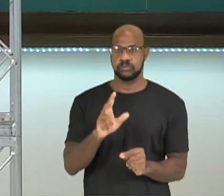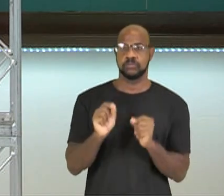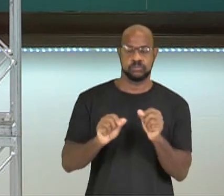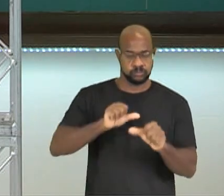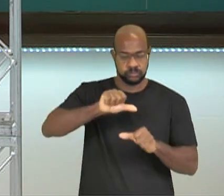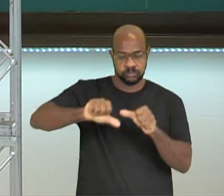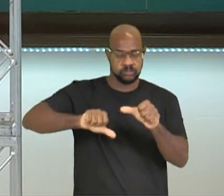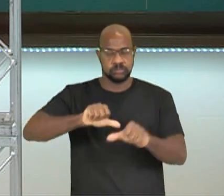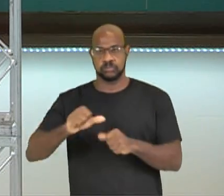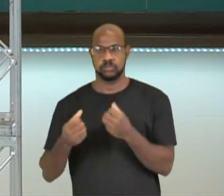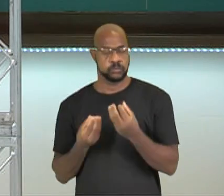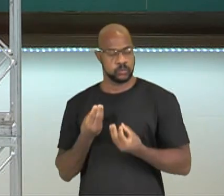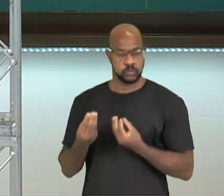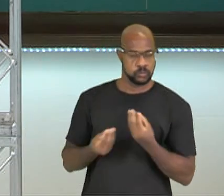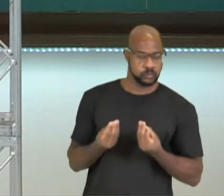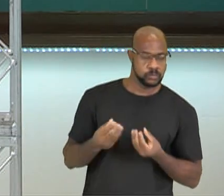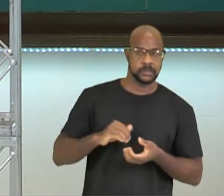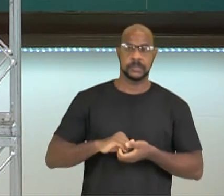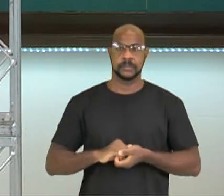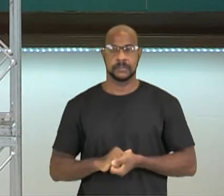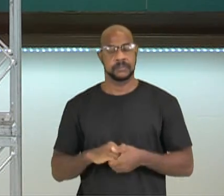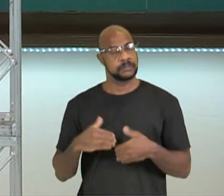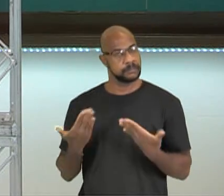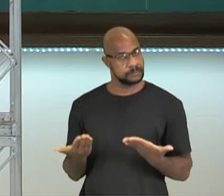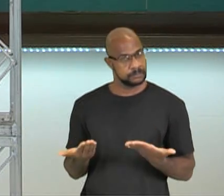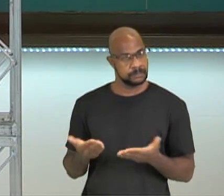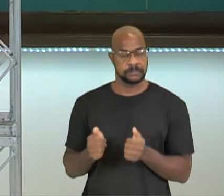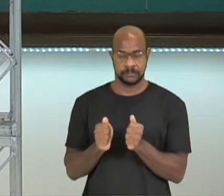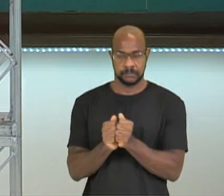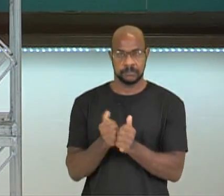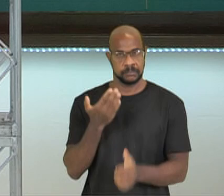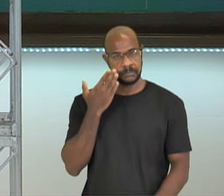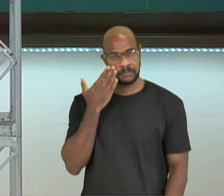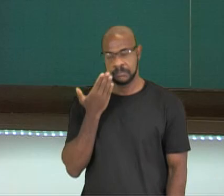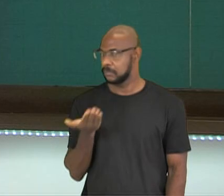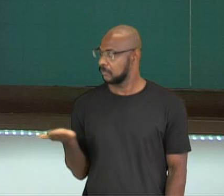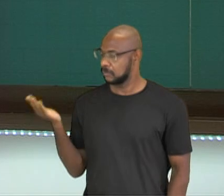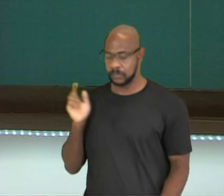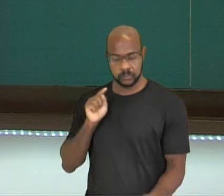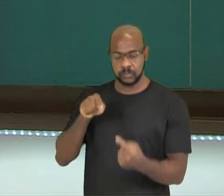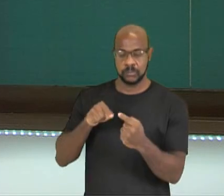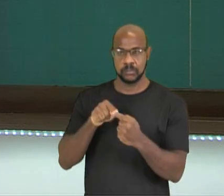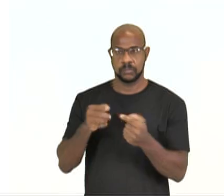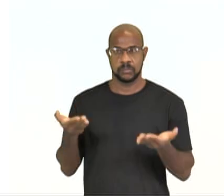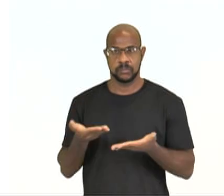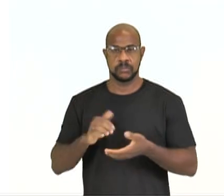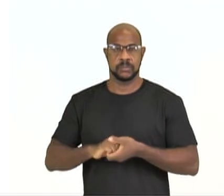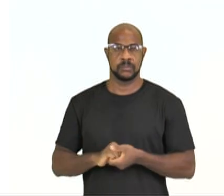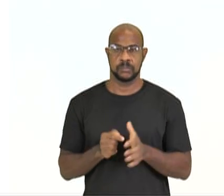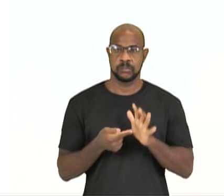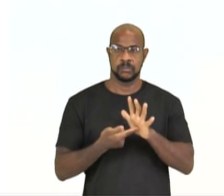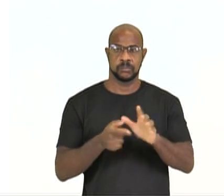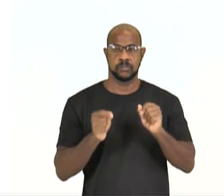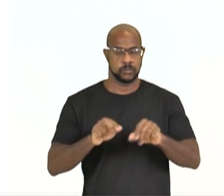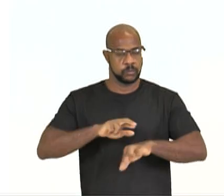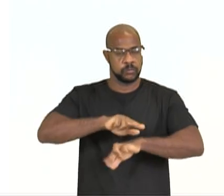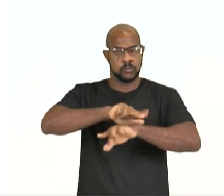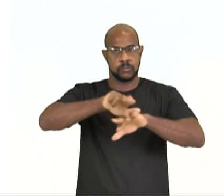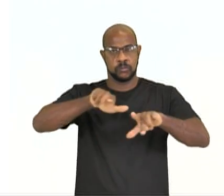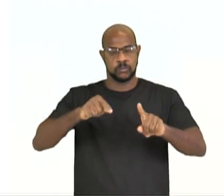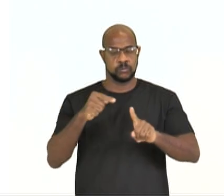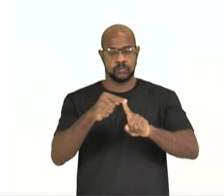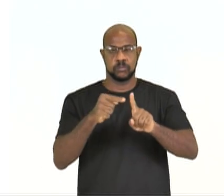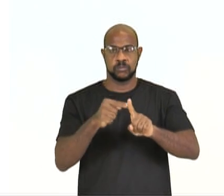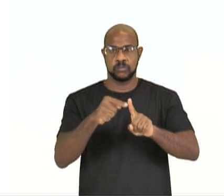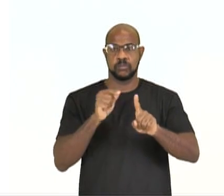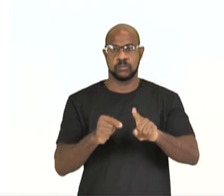dessas transformações. Certo? Então, vamos juntos lá para os objetivos, né? Identificar as diferentes formas